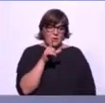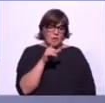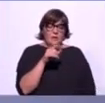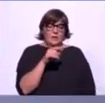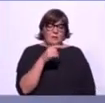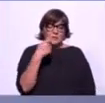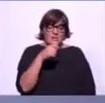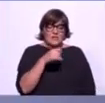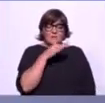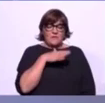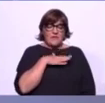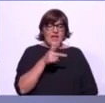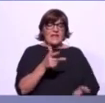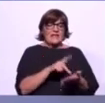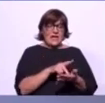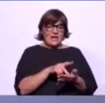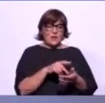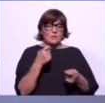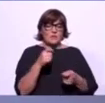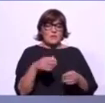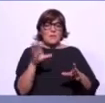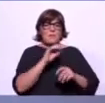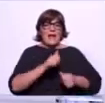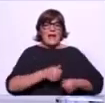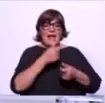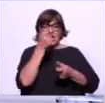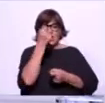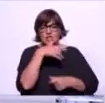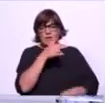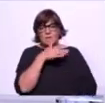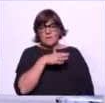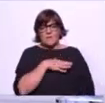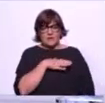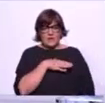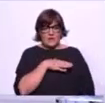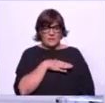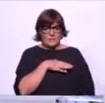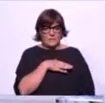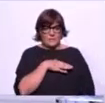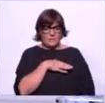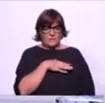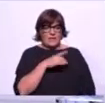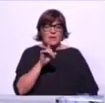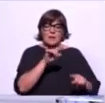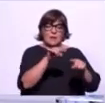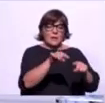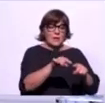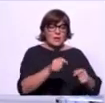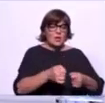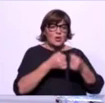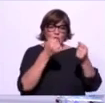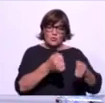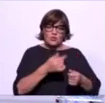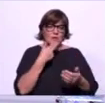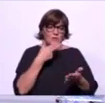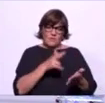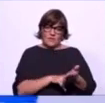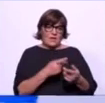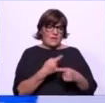Filipe Vieira é o técnico ou o presidente mais ganhador da história do Benfica. Nem aí conseguem ser verdadeiros.